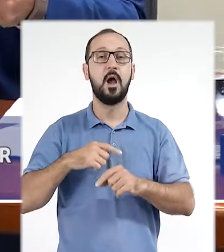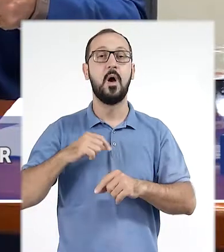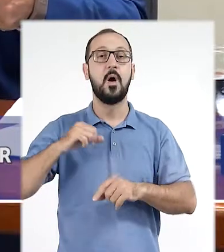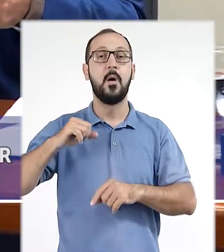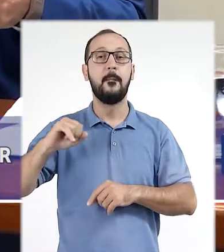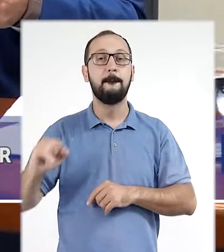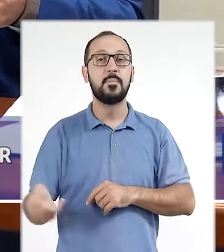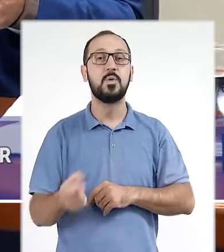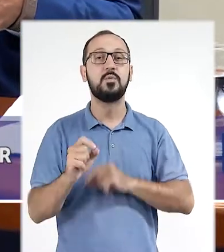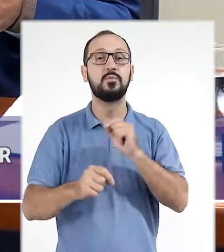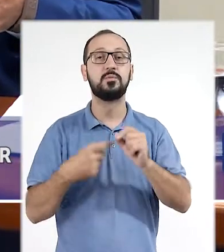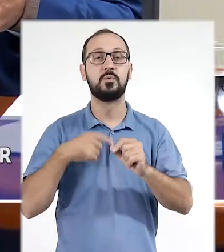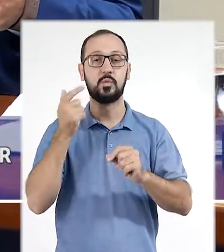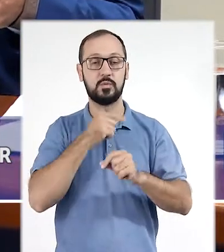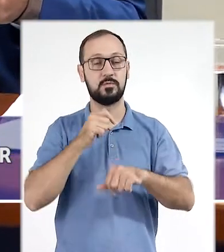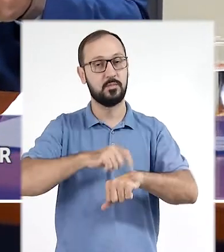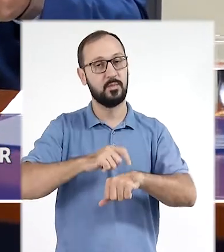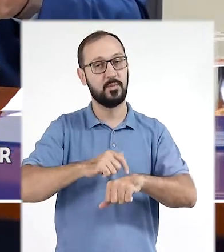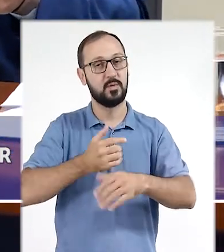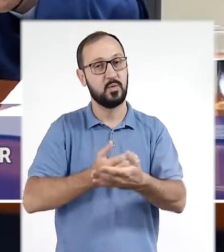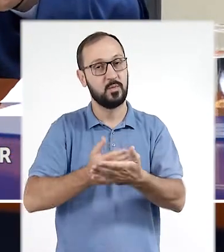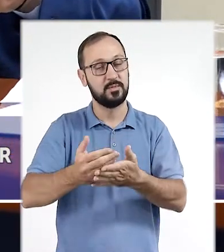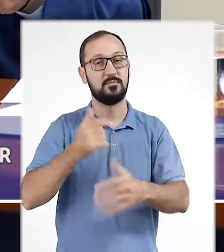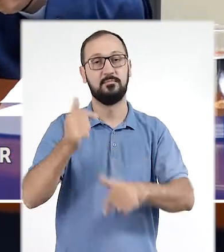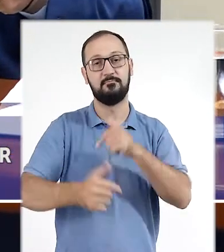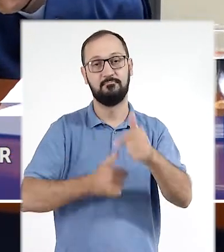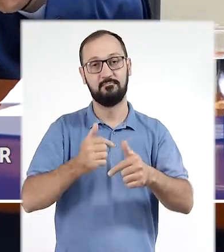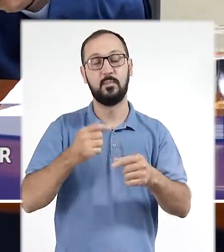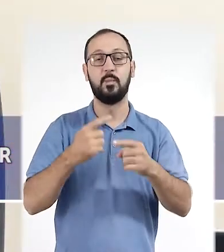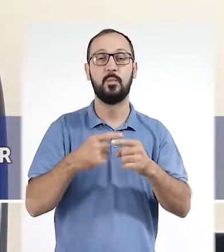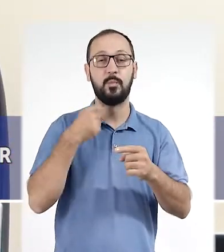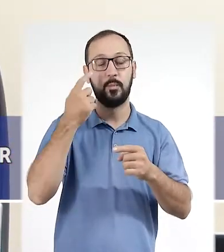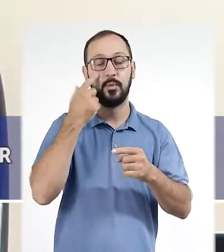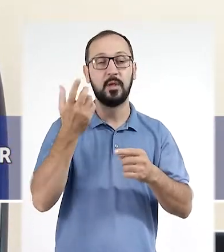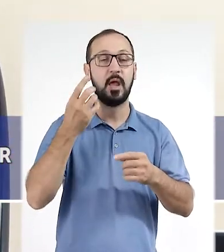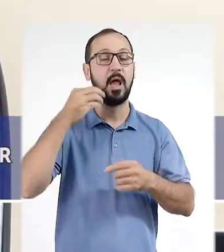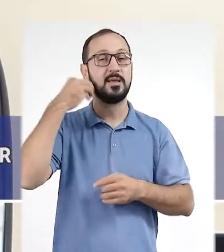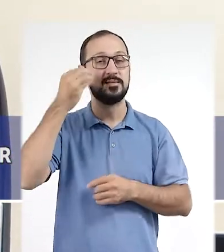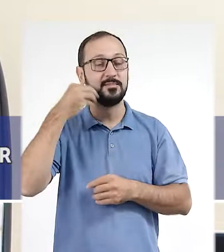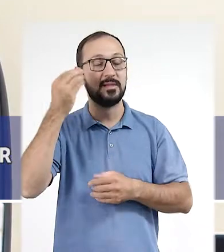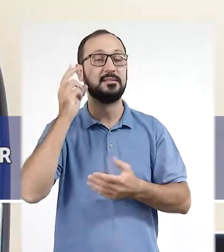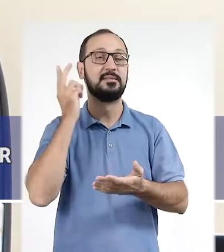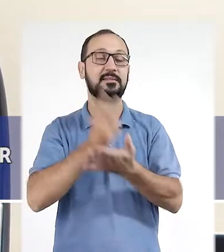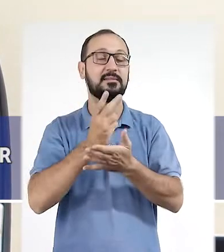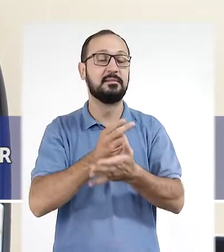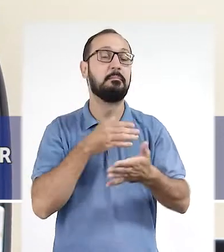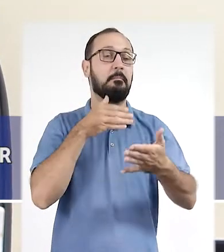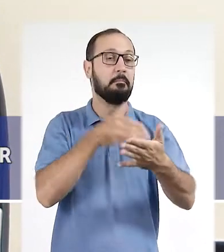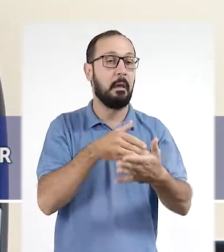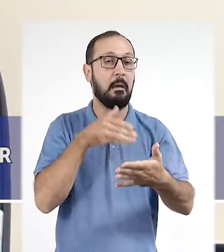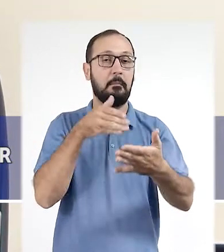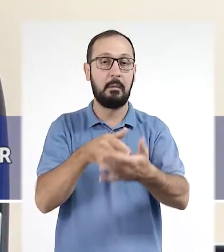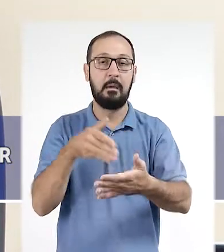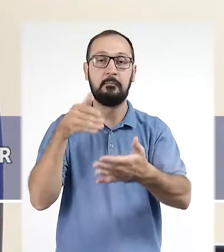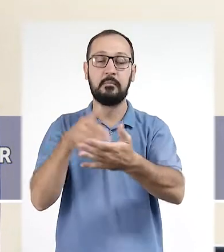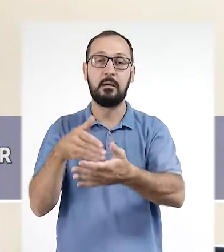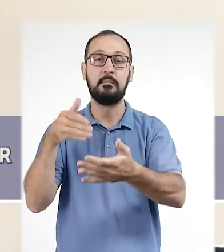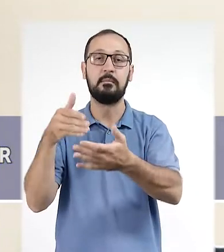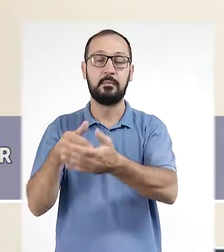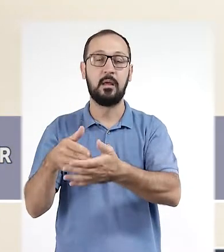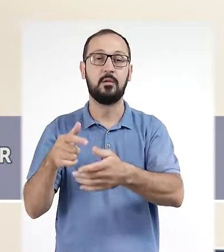a oportunidade de conquistar uma vaga do mercado de trabalho, já que a falta de experiência tem sido um dos